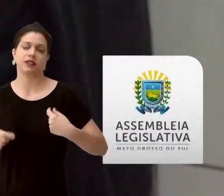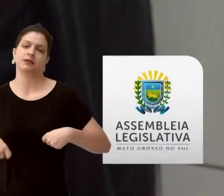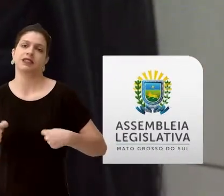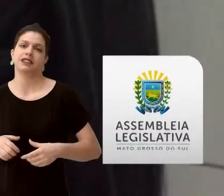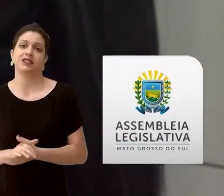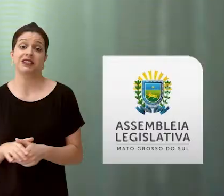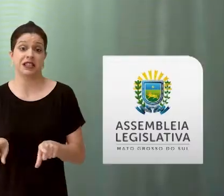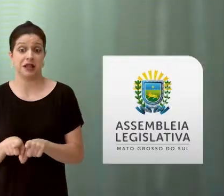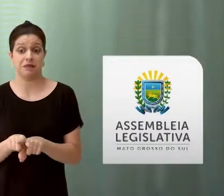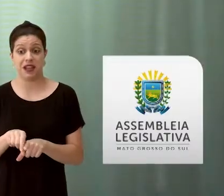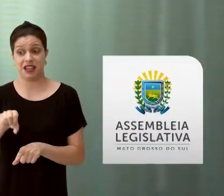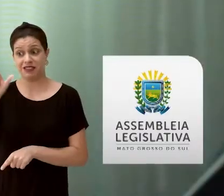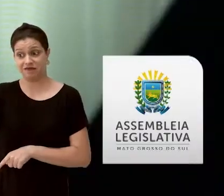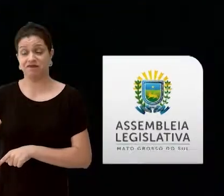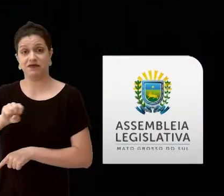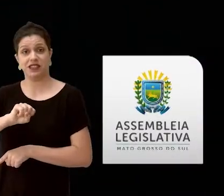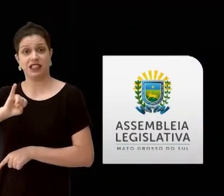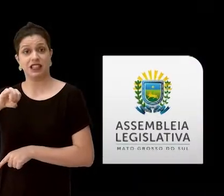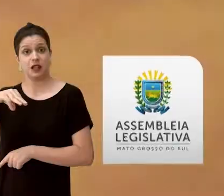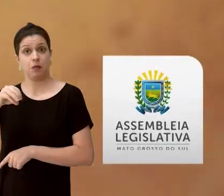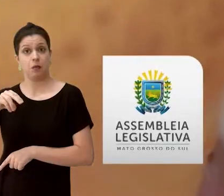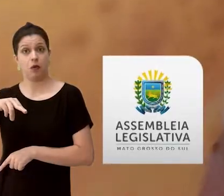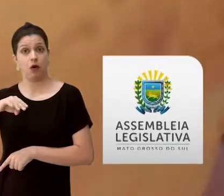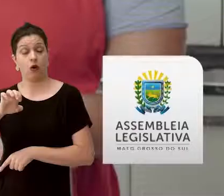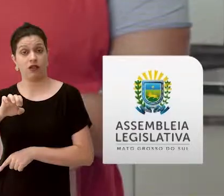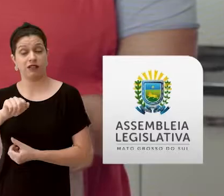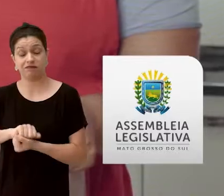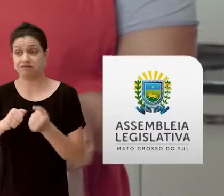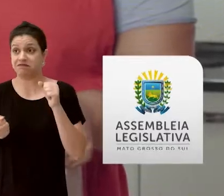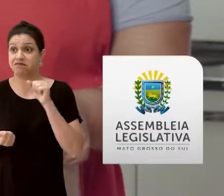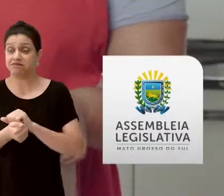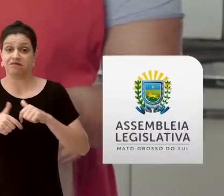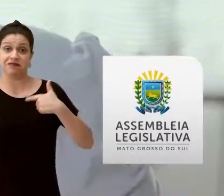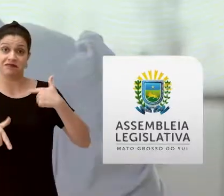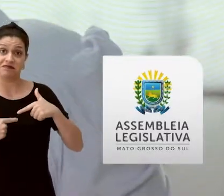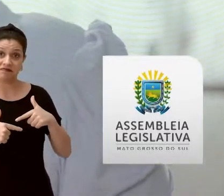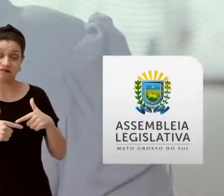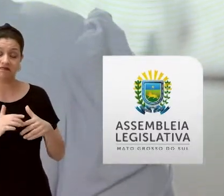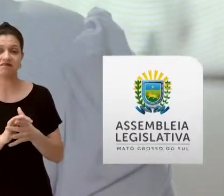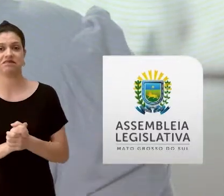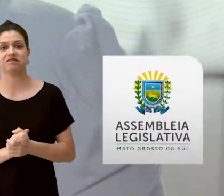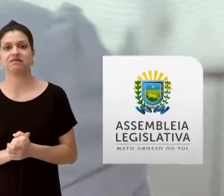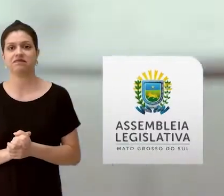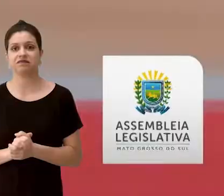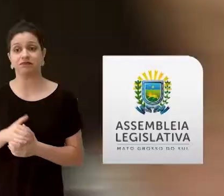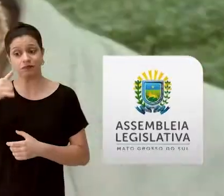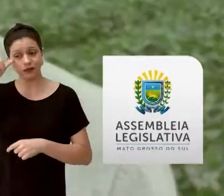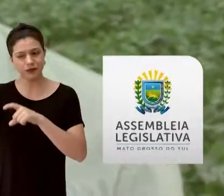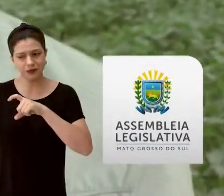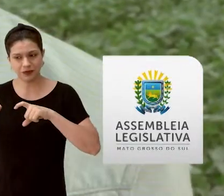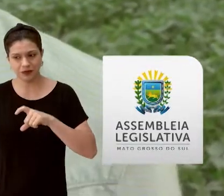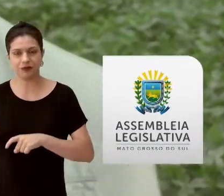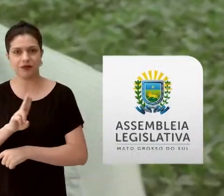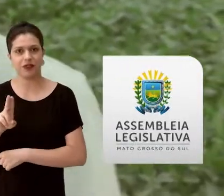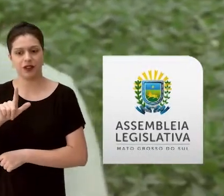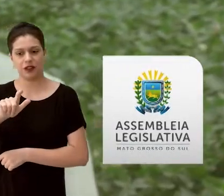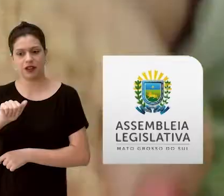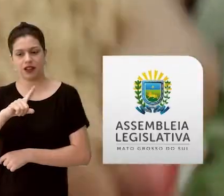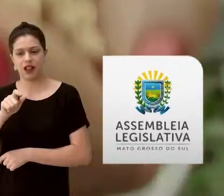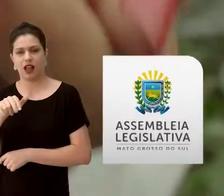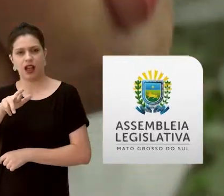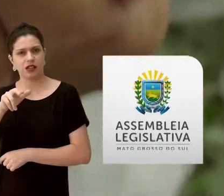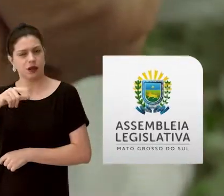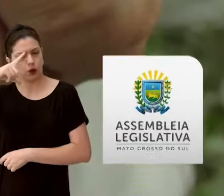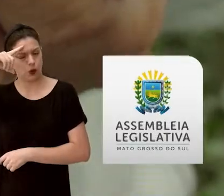nesse momento. Da Simone, que de uma hora para outra precisou se reinventar e virou autônoma. Da agricultora Lázara, que